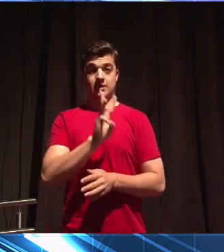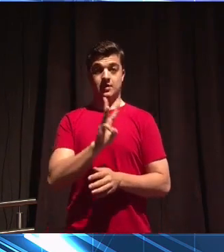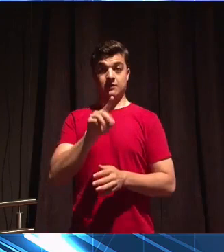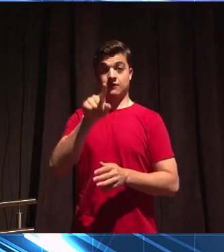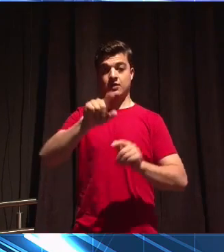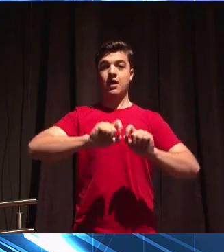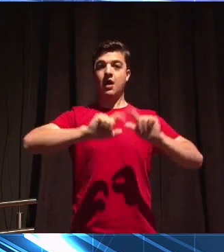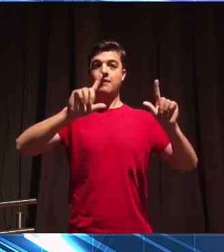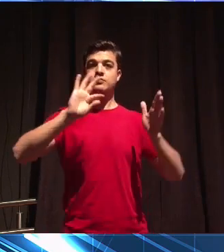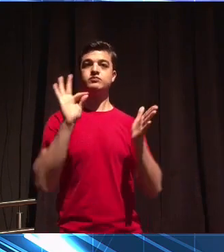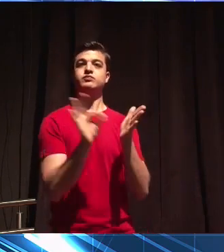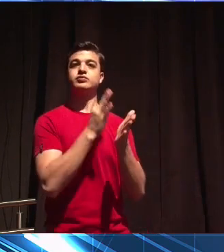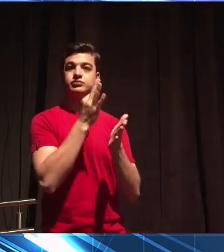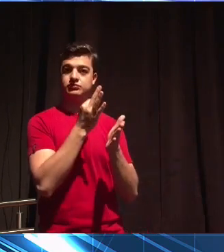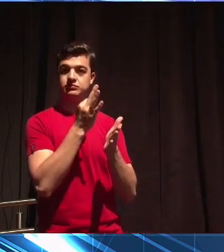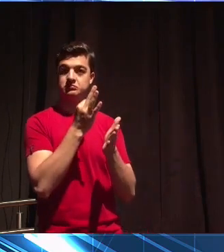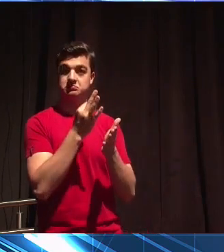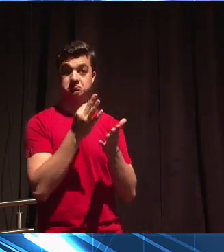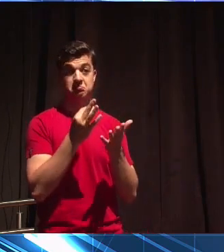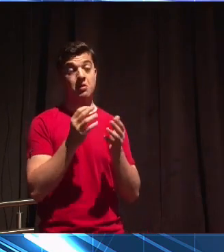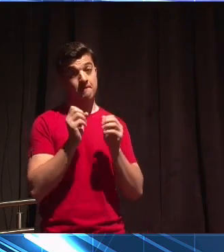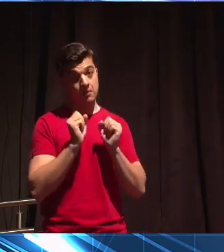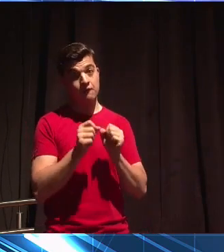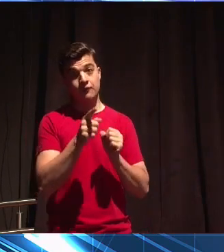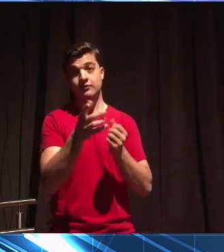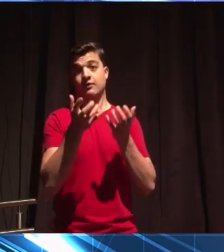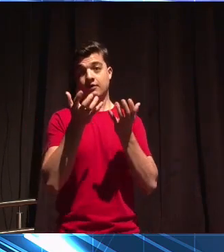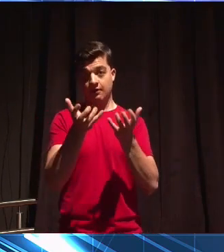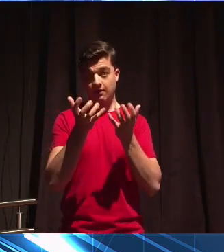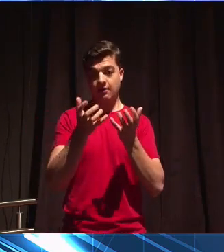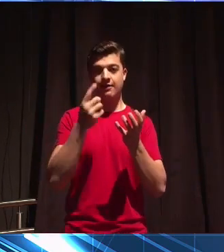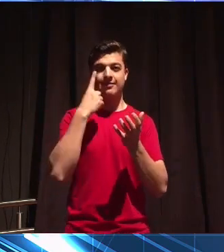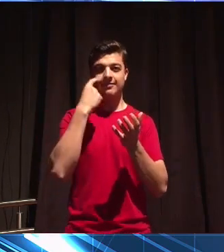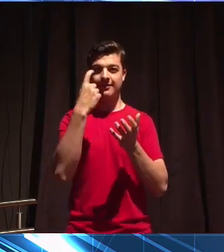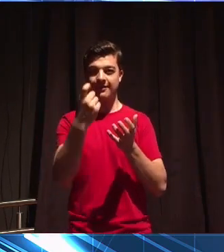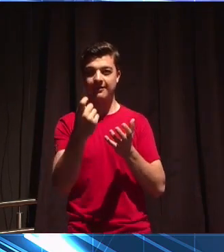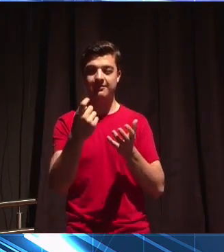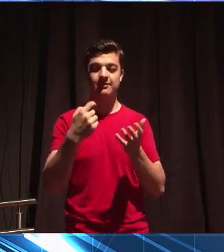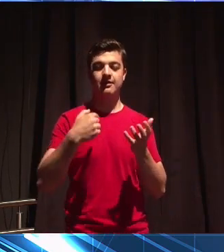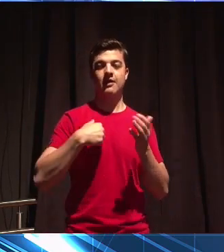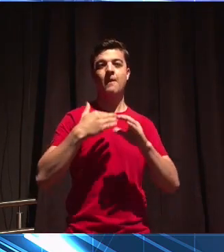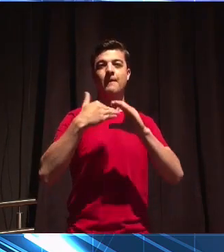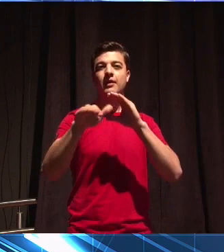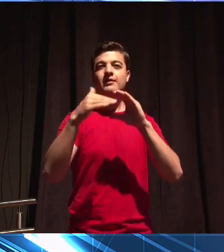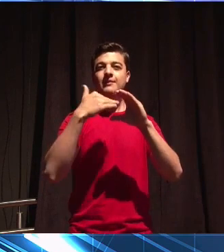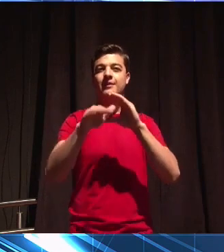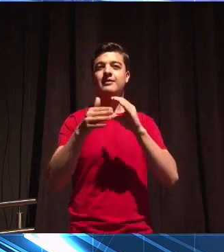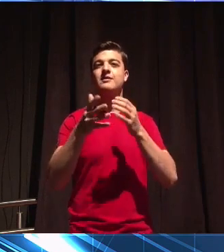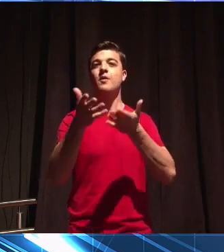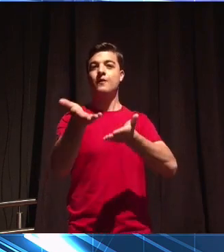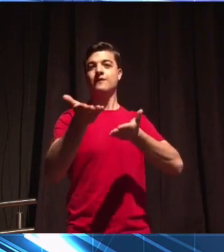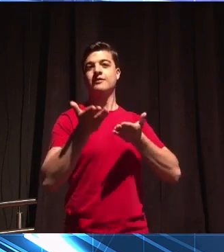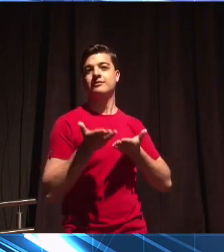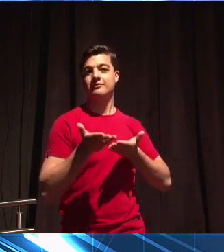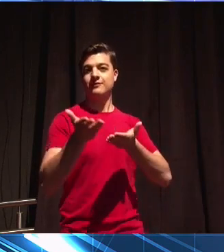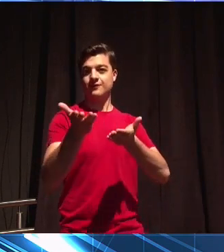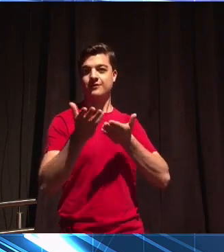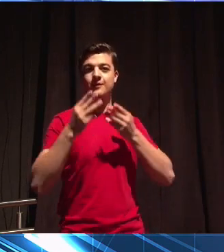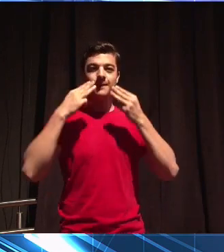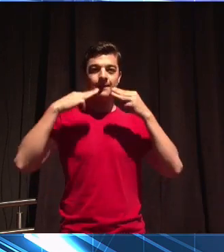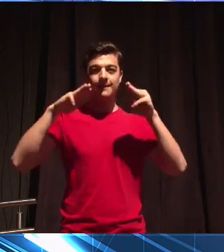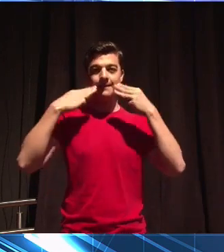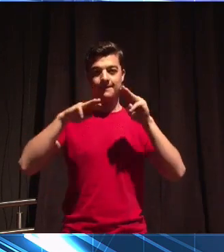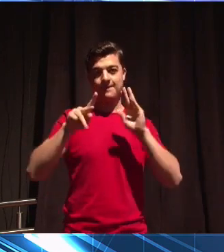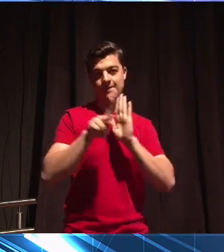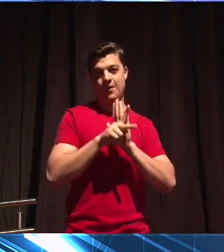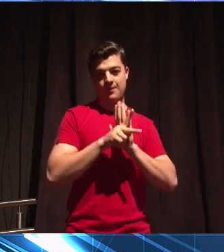tenham um interesse de vocês receberem algum tipo de convite, algum tipo de e-mail marketing no meu site. Lógico, caso a caso,